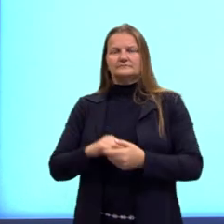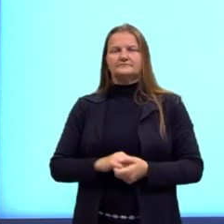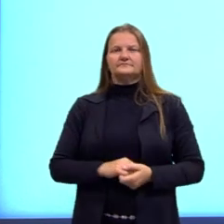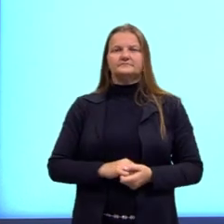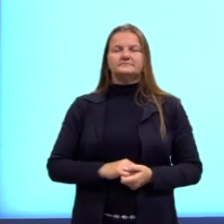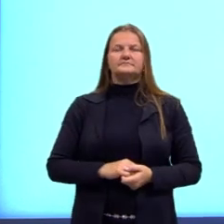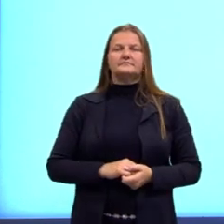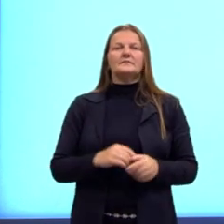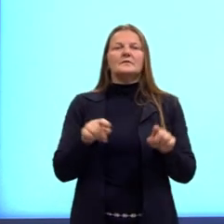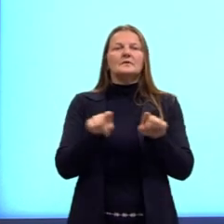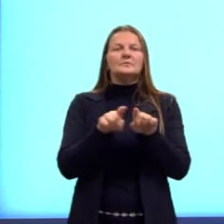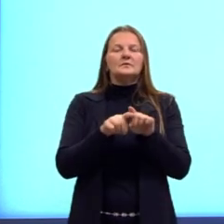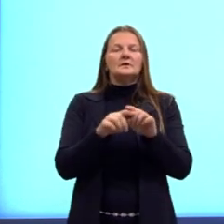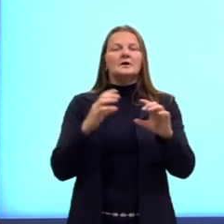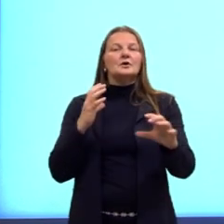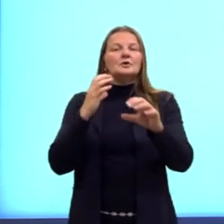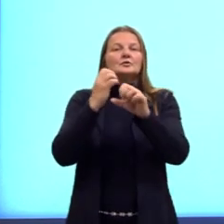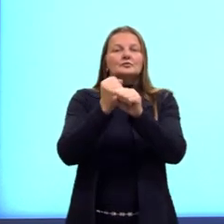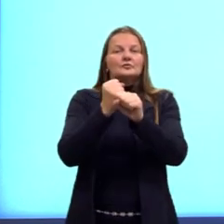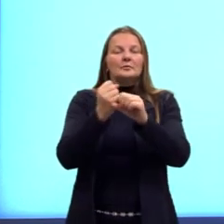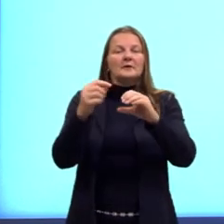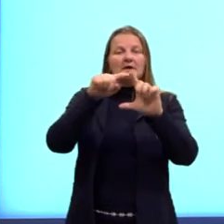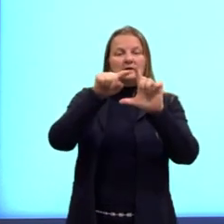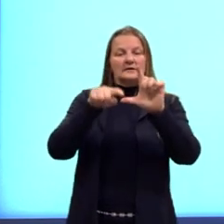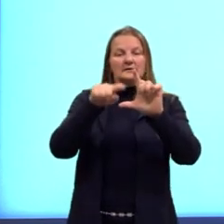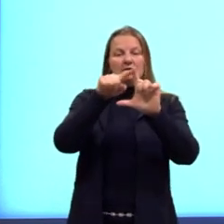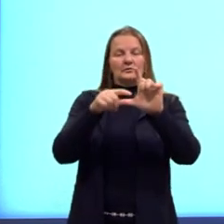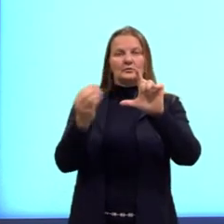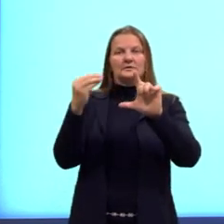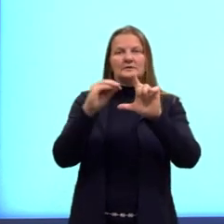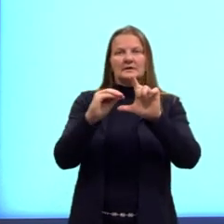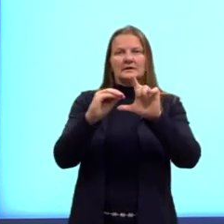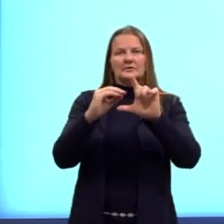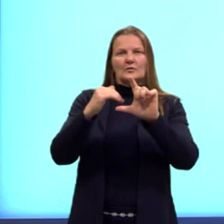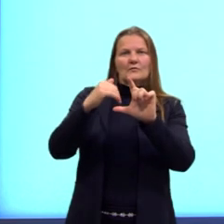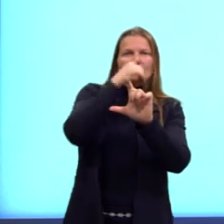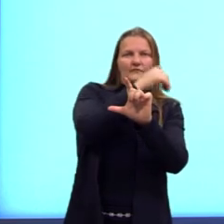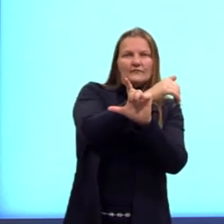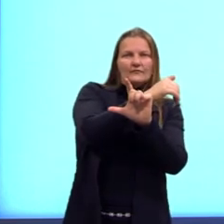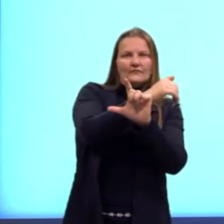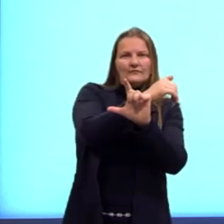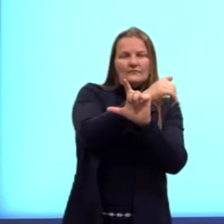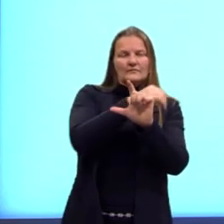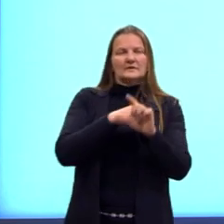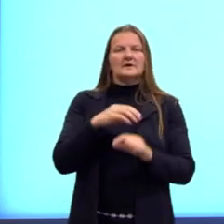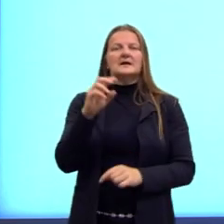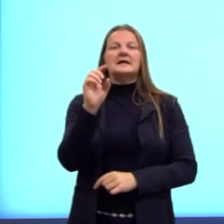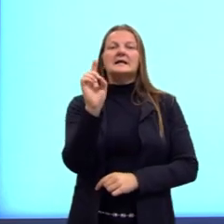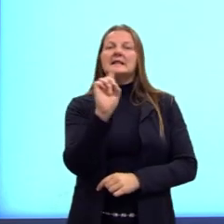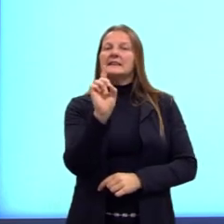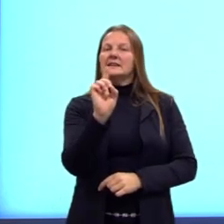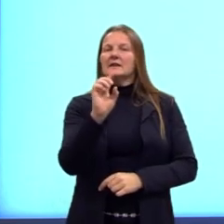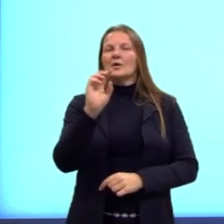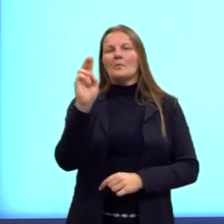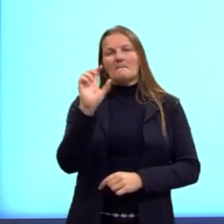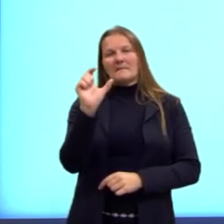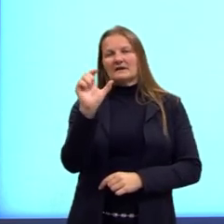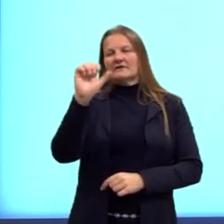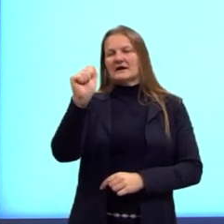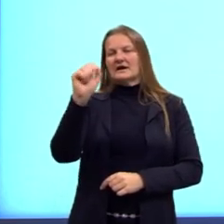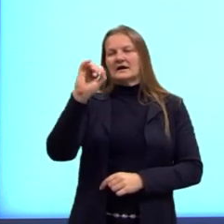ângulo externo Ele é igual a soma dos ângulos internos não adjacentes O que que significa não